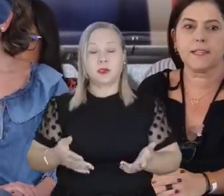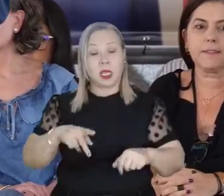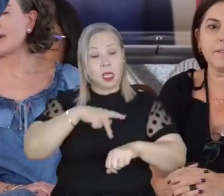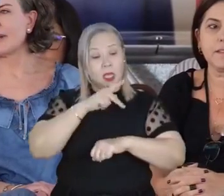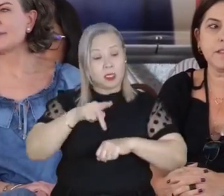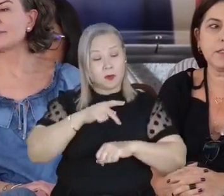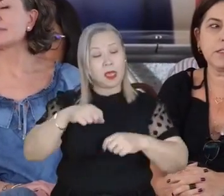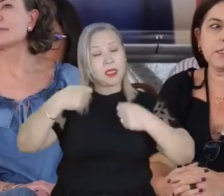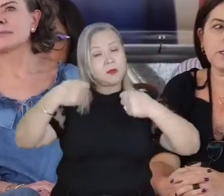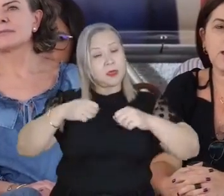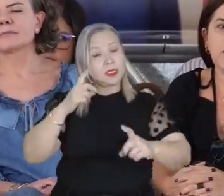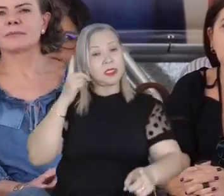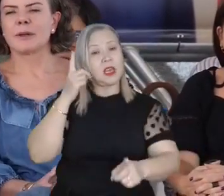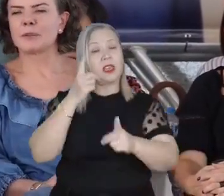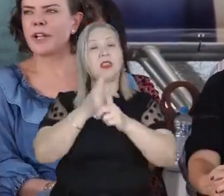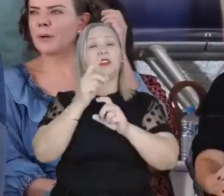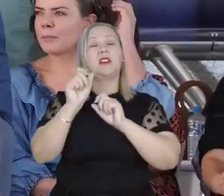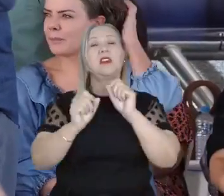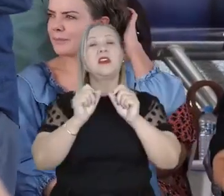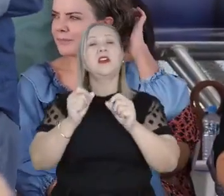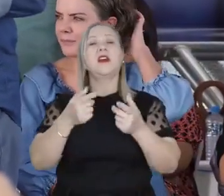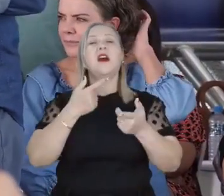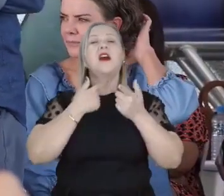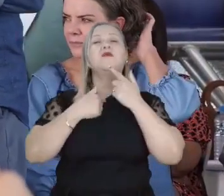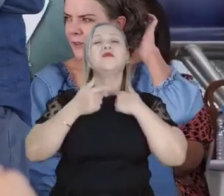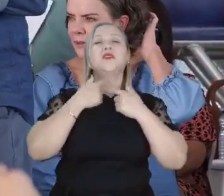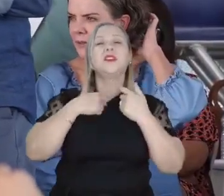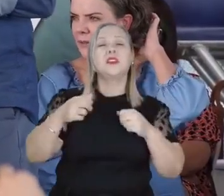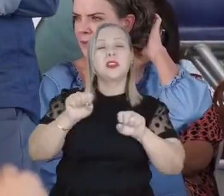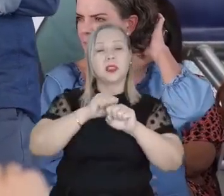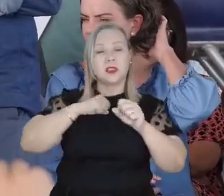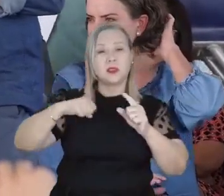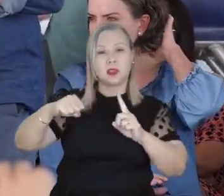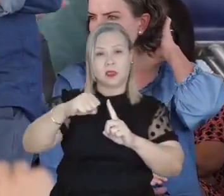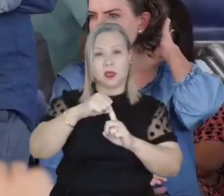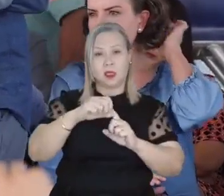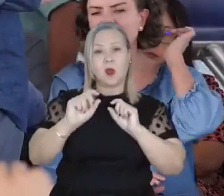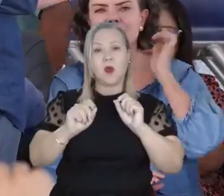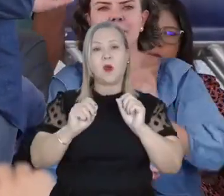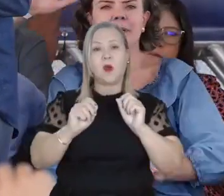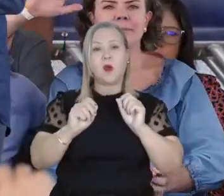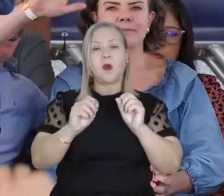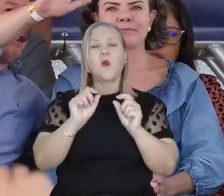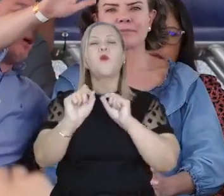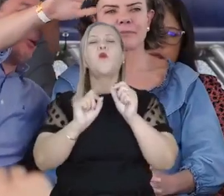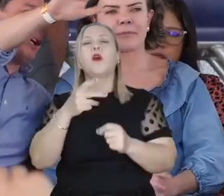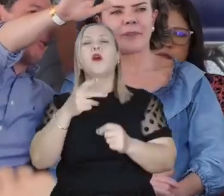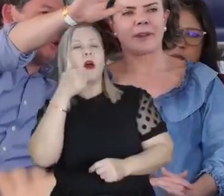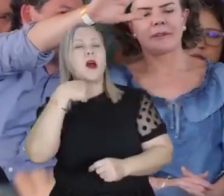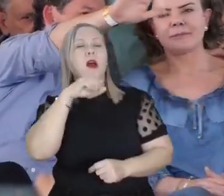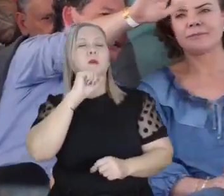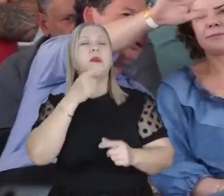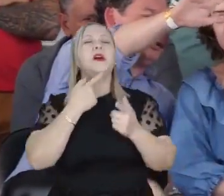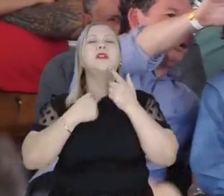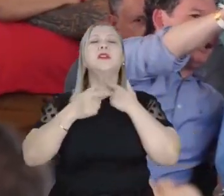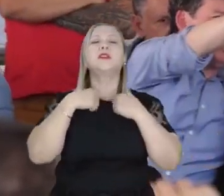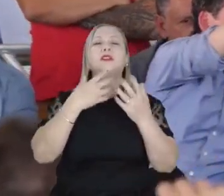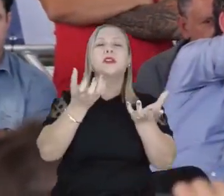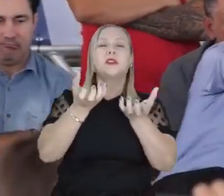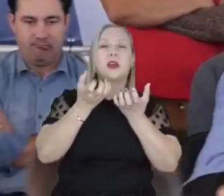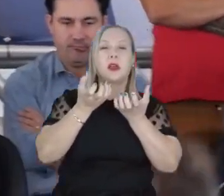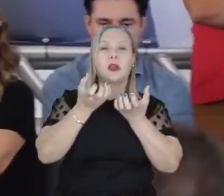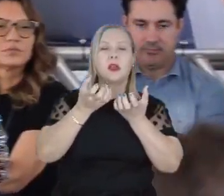sociedade. O que é que um pai e uma mãe desejam? Primeiro, qual é o sonho de um trabalhador? Ô, Mairo,